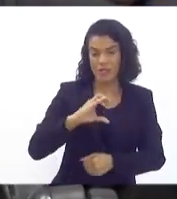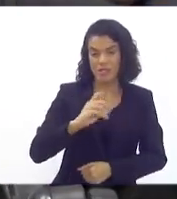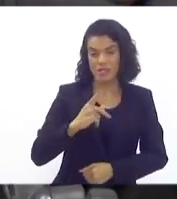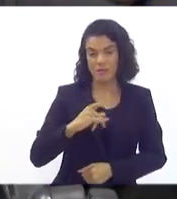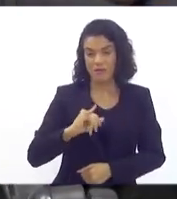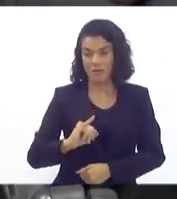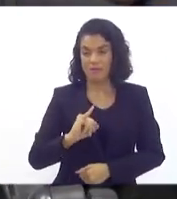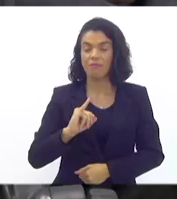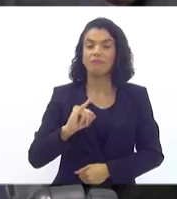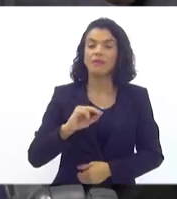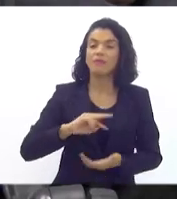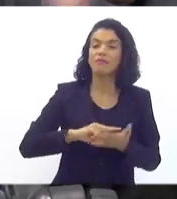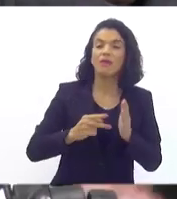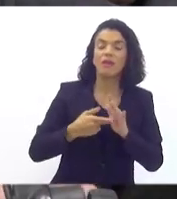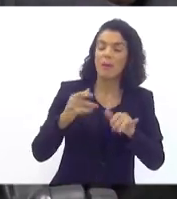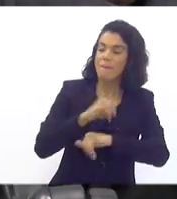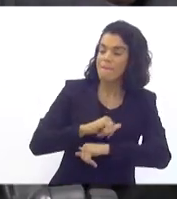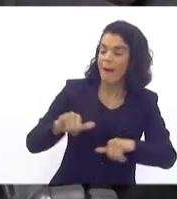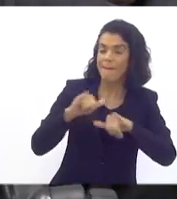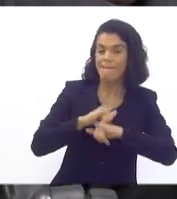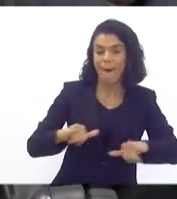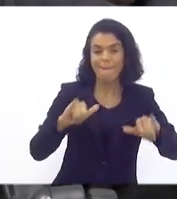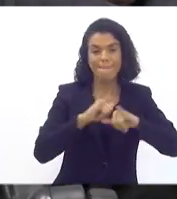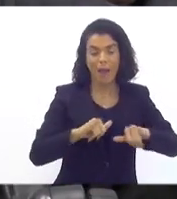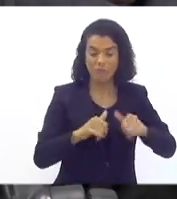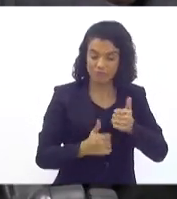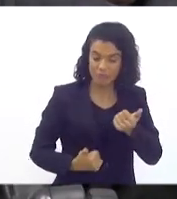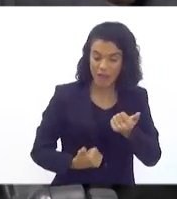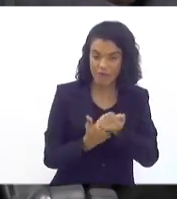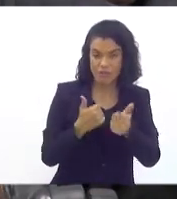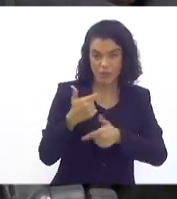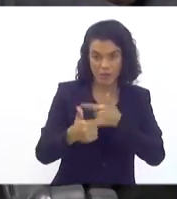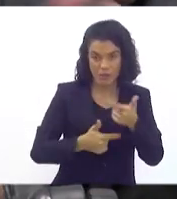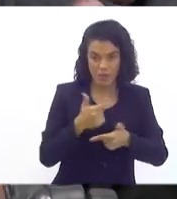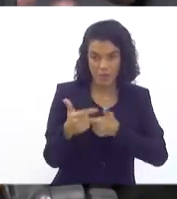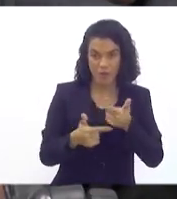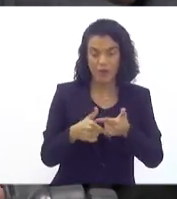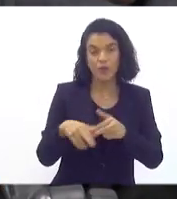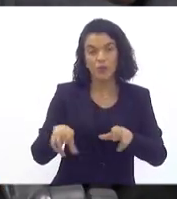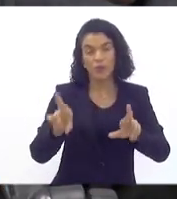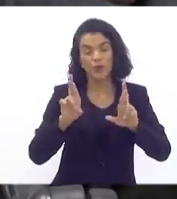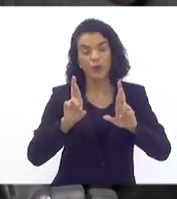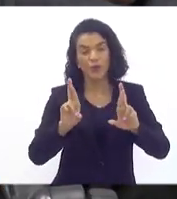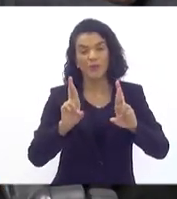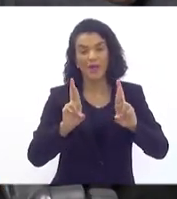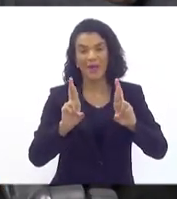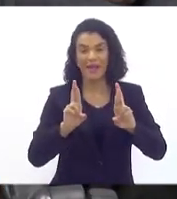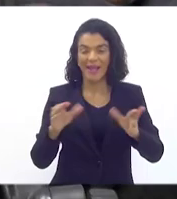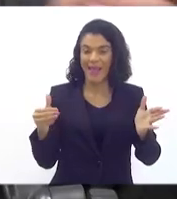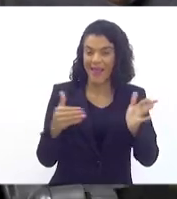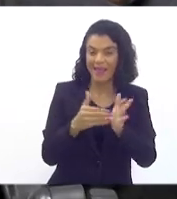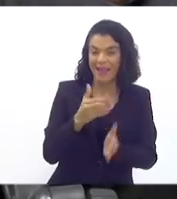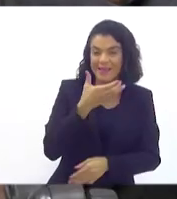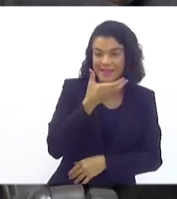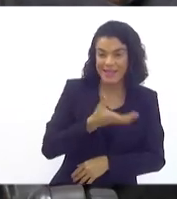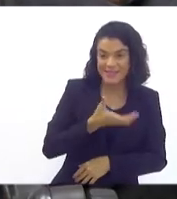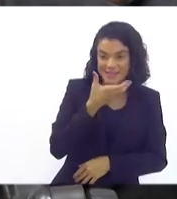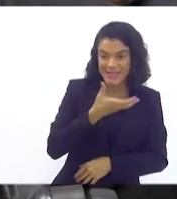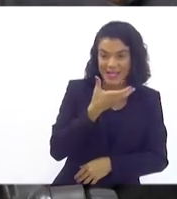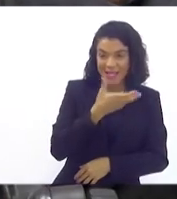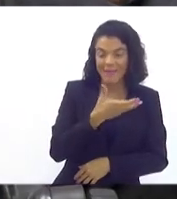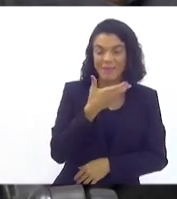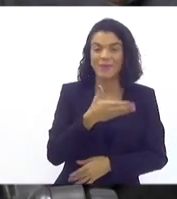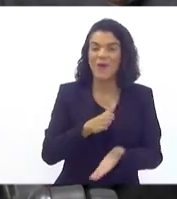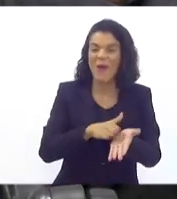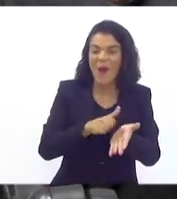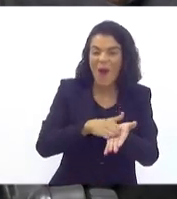da Assembleia dizendo da importância da relevância até para reforçar esse trabalho Espero que até o final do ano cobrando aqui muito da